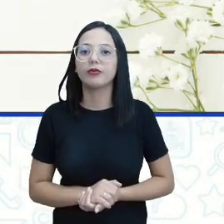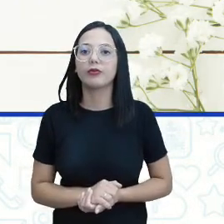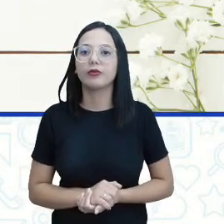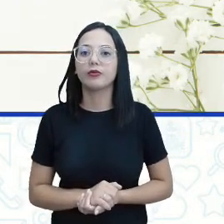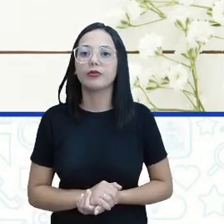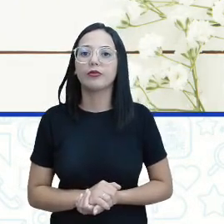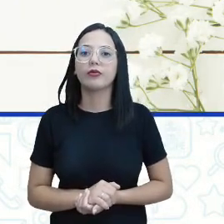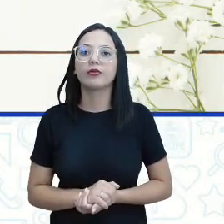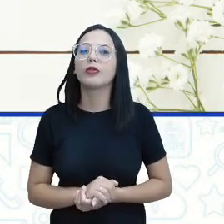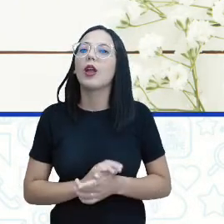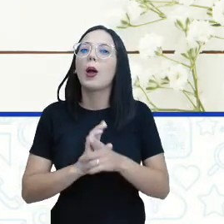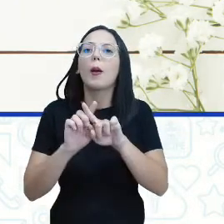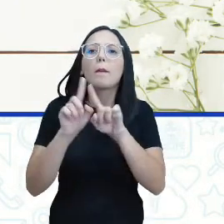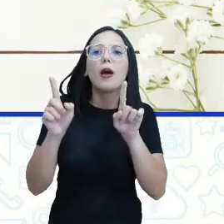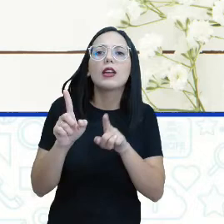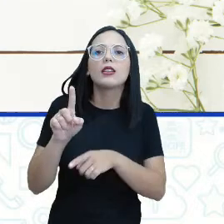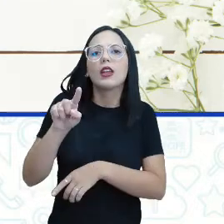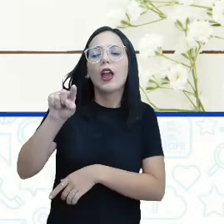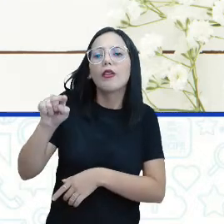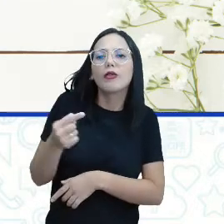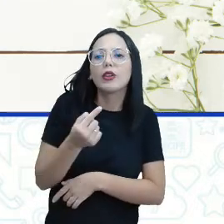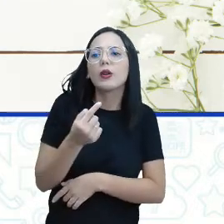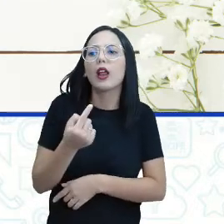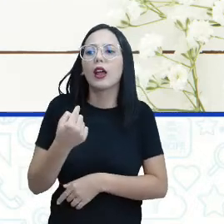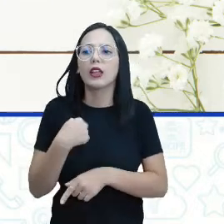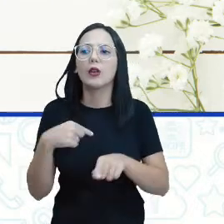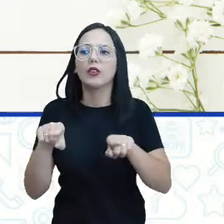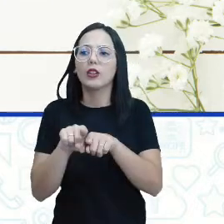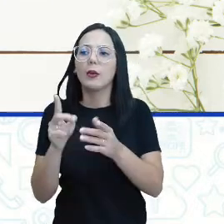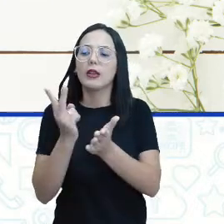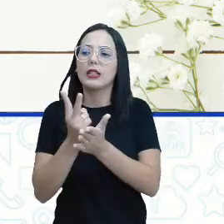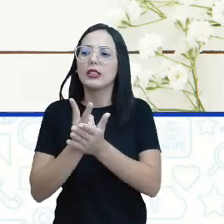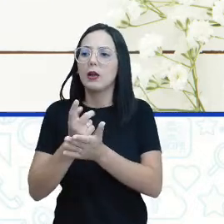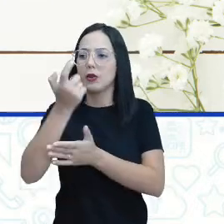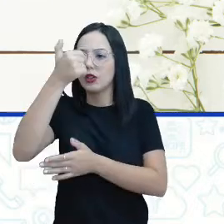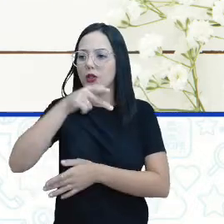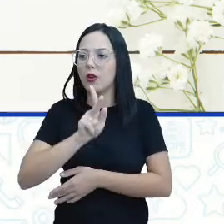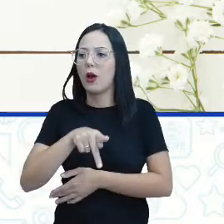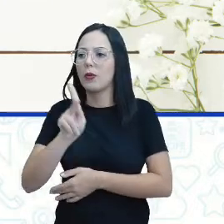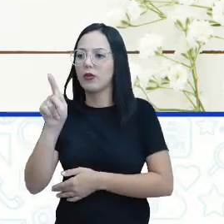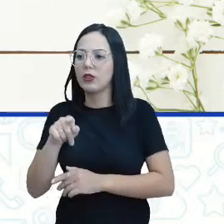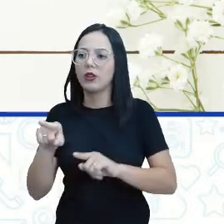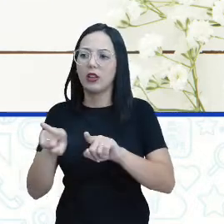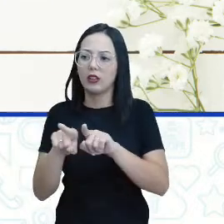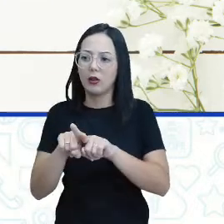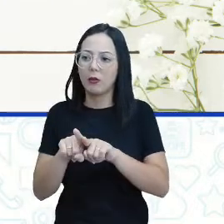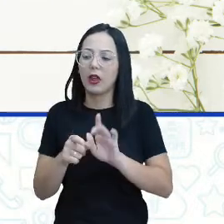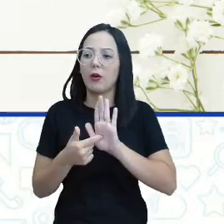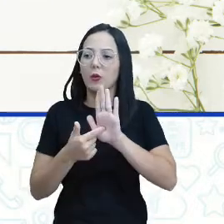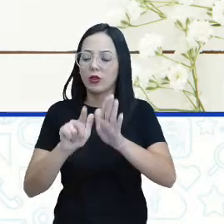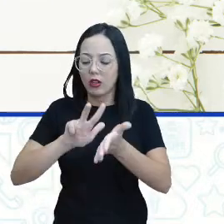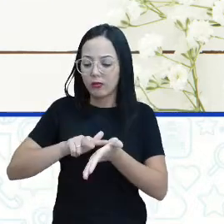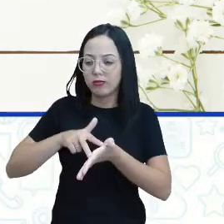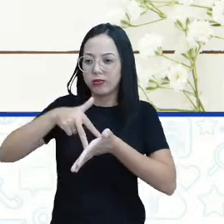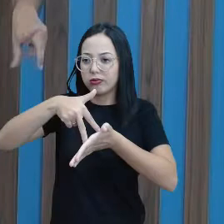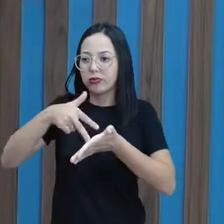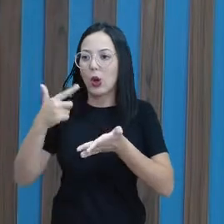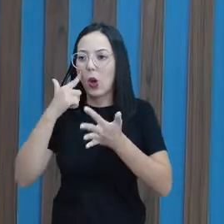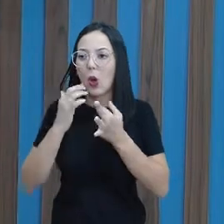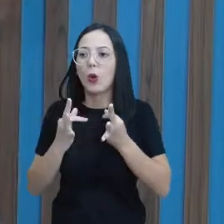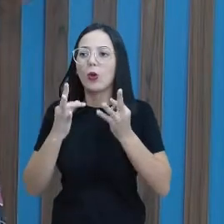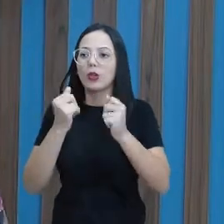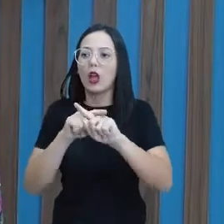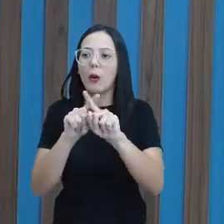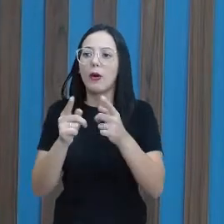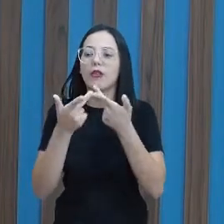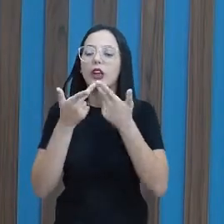e a vírgula? Vocês podem me perguntar. E eu, como sempre, sou uma professora que se auto-spoila o tempo inteiro. Botei a tela no fim, mas já